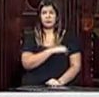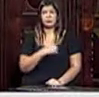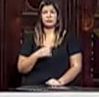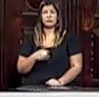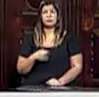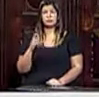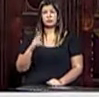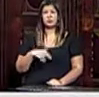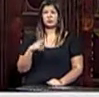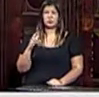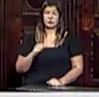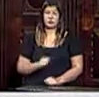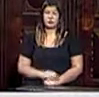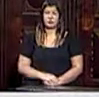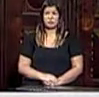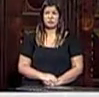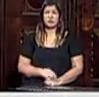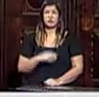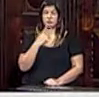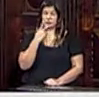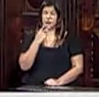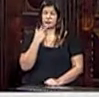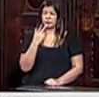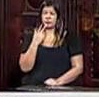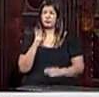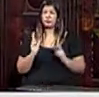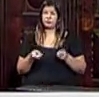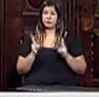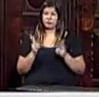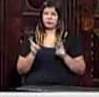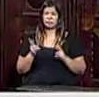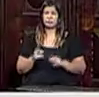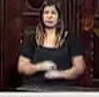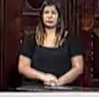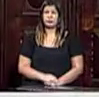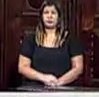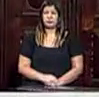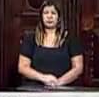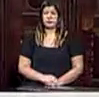nunca é demais sempre usar essa tribuna para poder deixar essa denúncia. Muito obrigado.